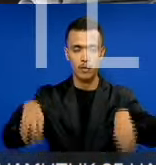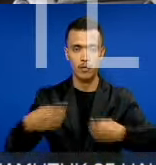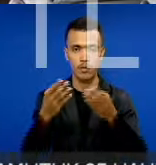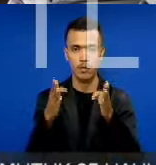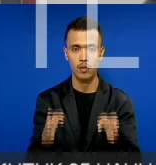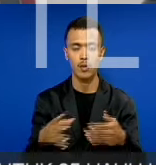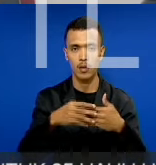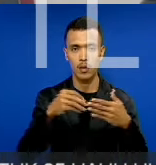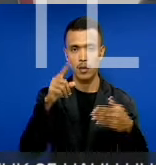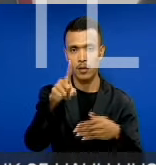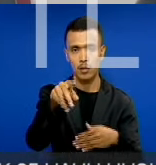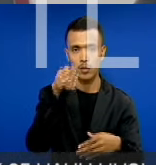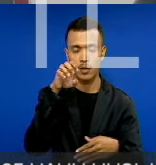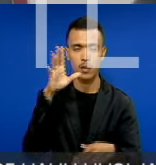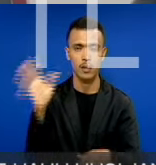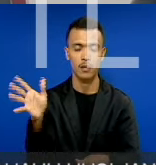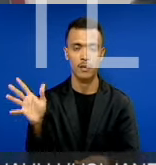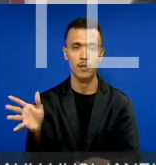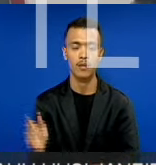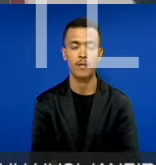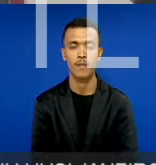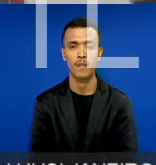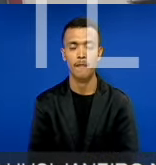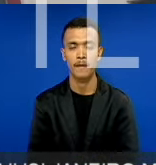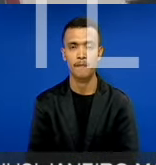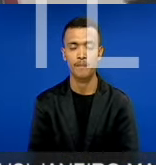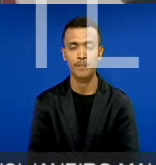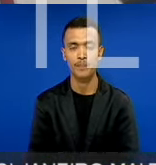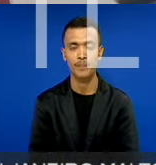atus ida lima nulo. Domingos Trindade, Lídia Martins, Berta Deli.